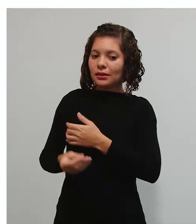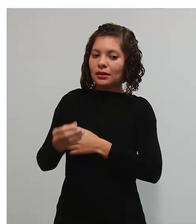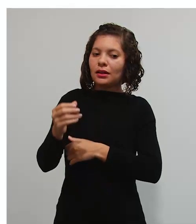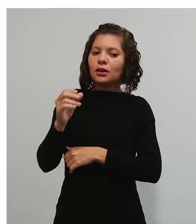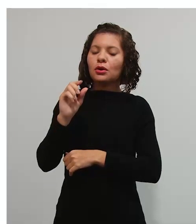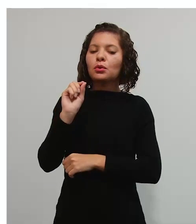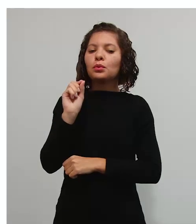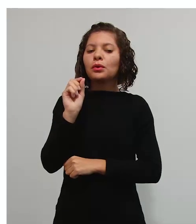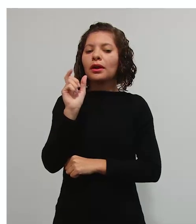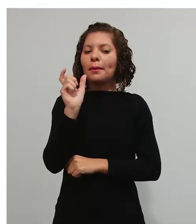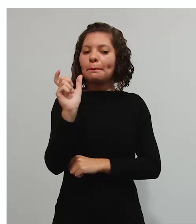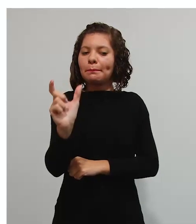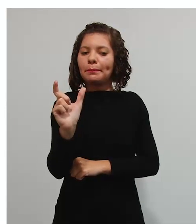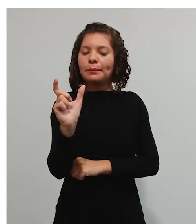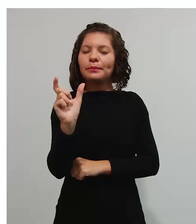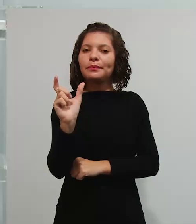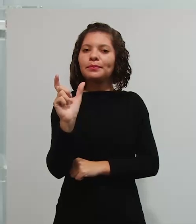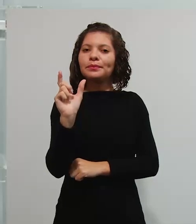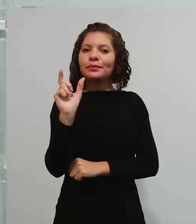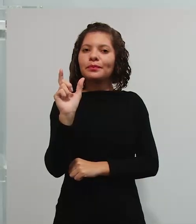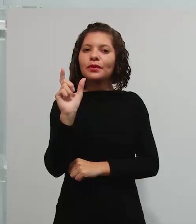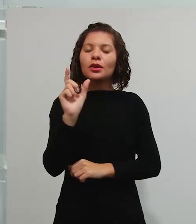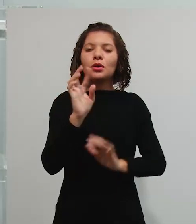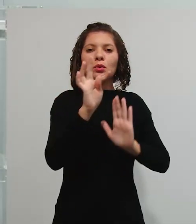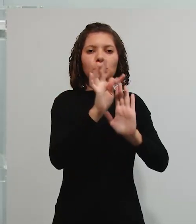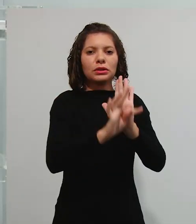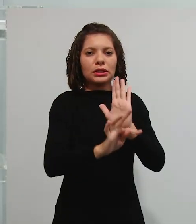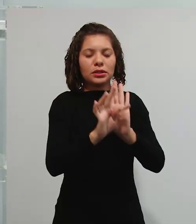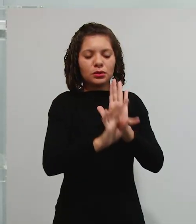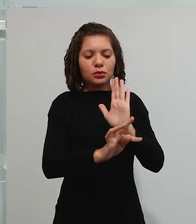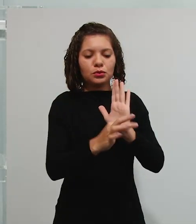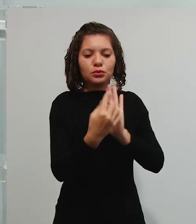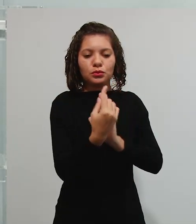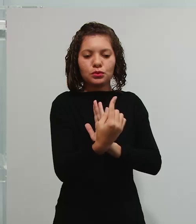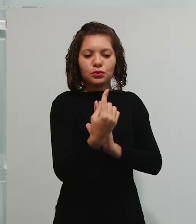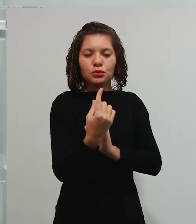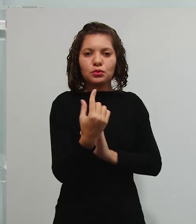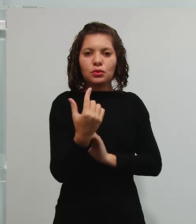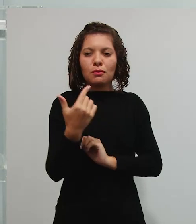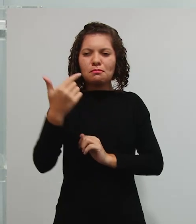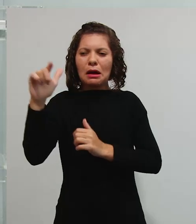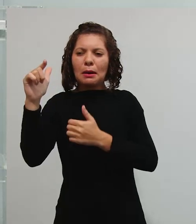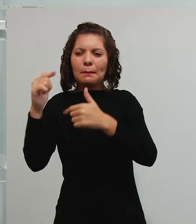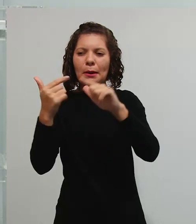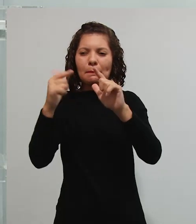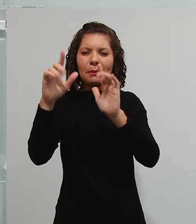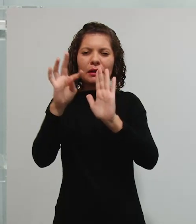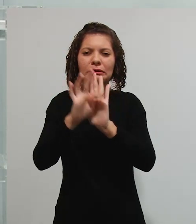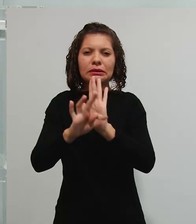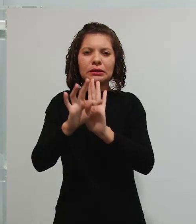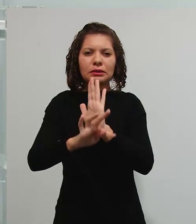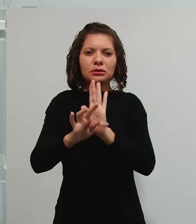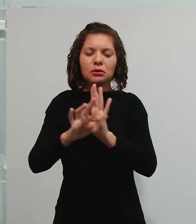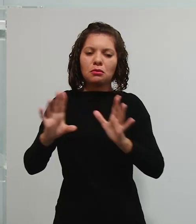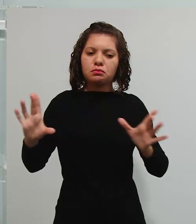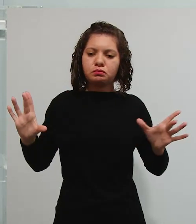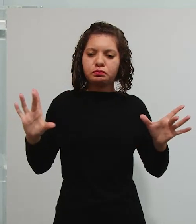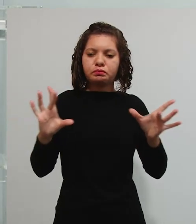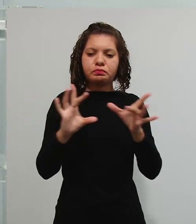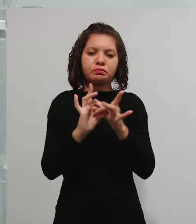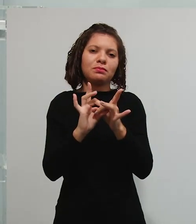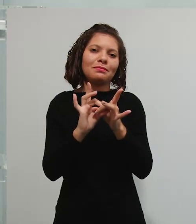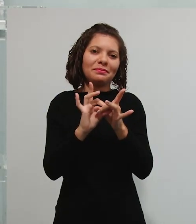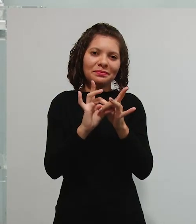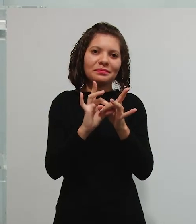intertextualidade. O que é a intertextualidade? É a relação de um texto com outros textos. Isso é muito comum, por exemplo,